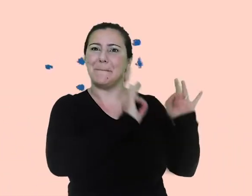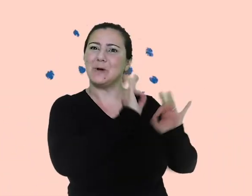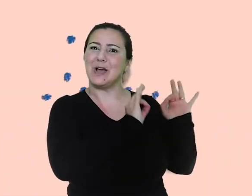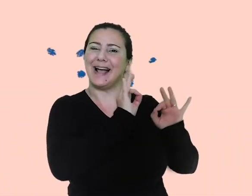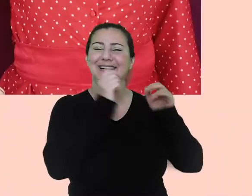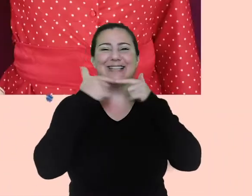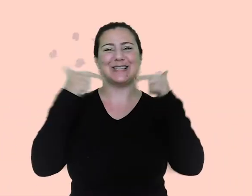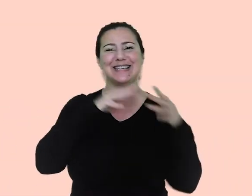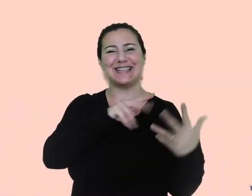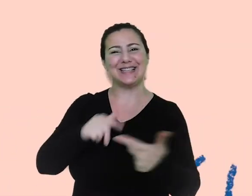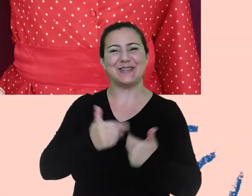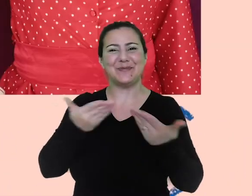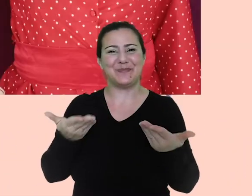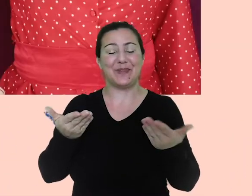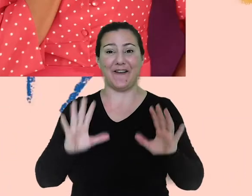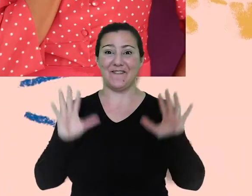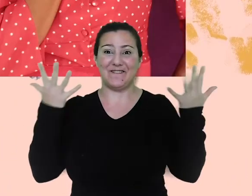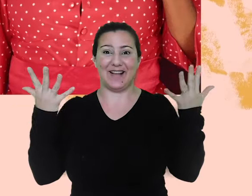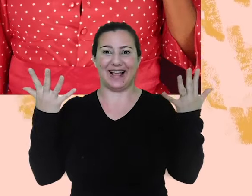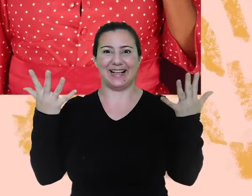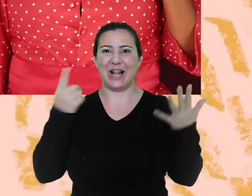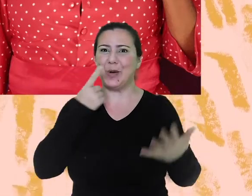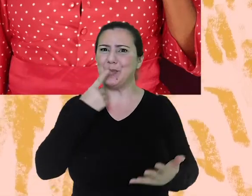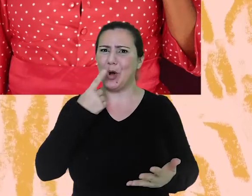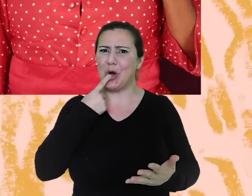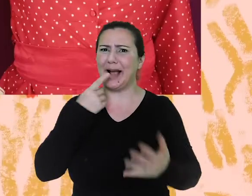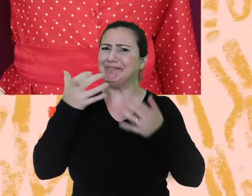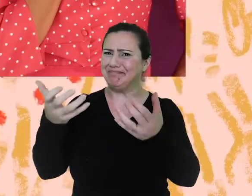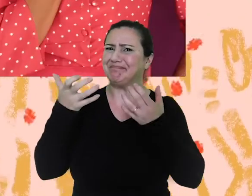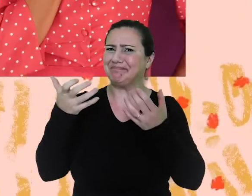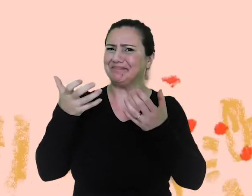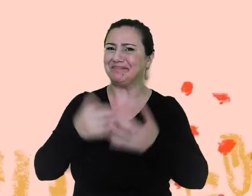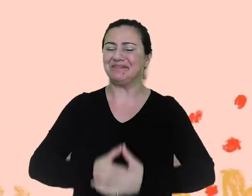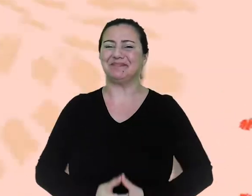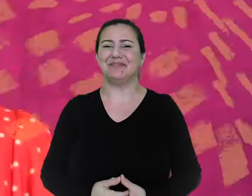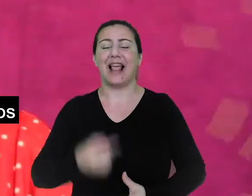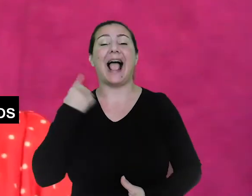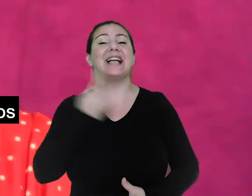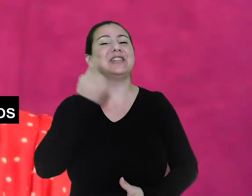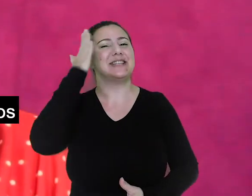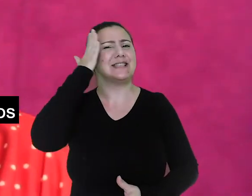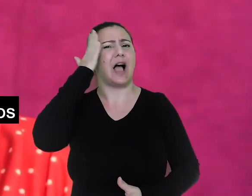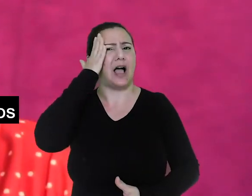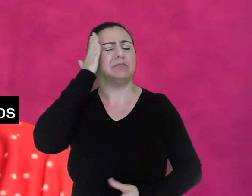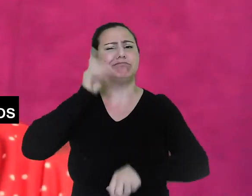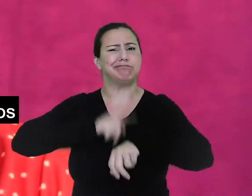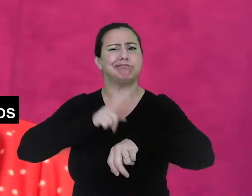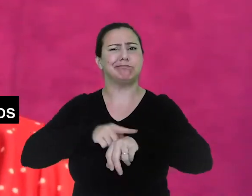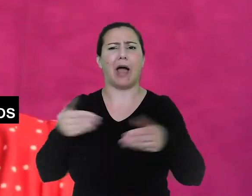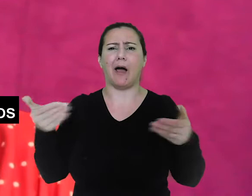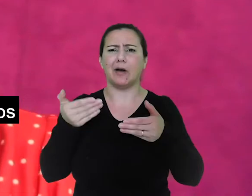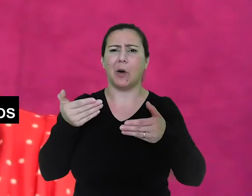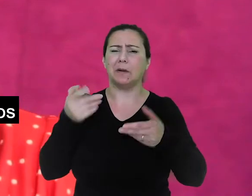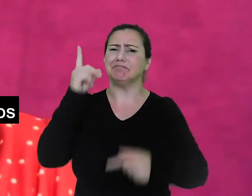intervenção sorrisos do mundo nesse evento boca pacter a gente sabe que